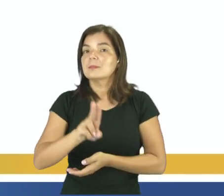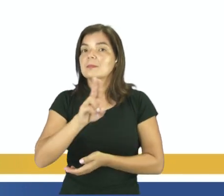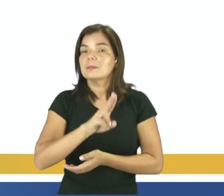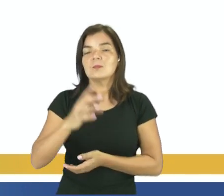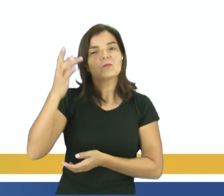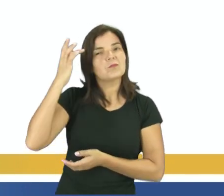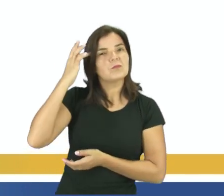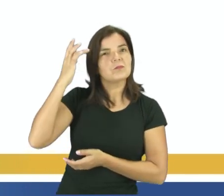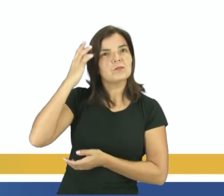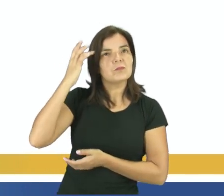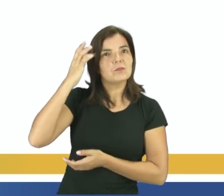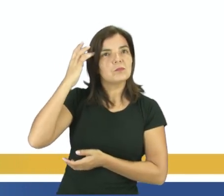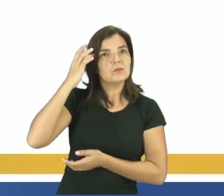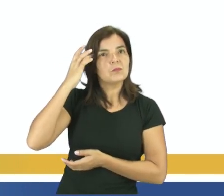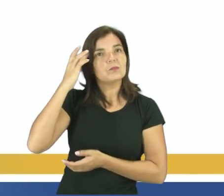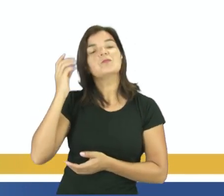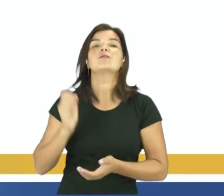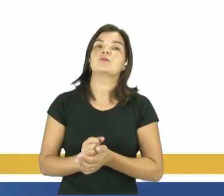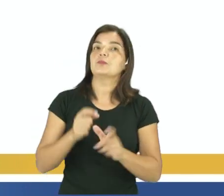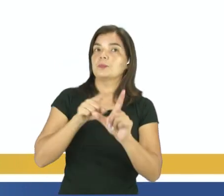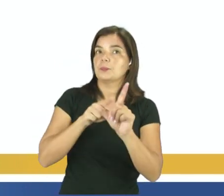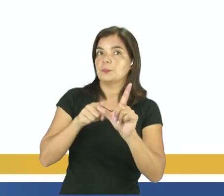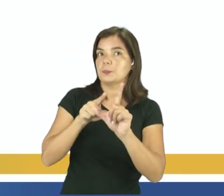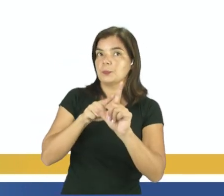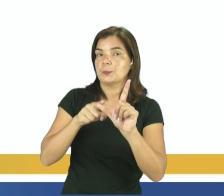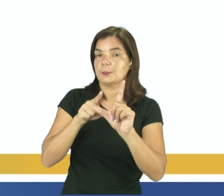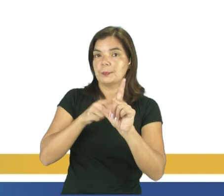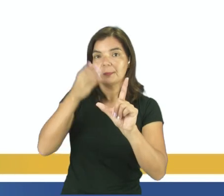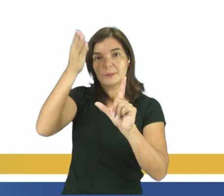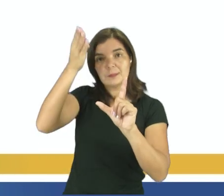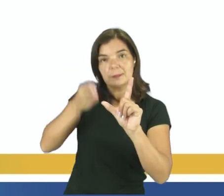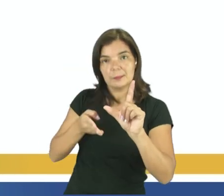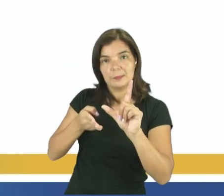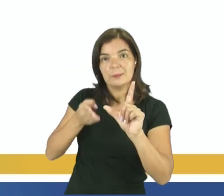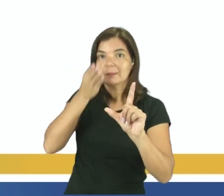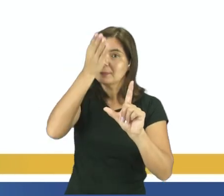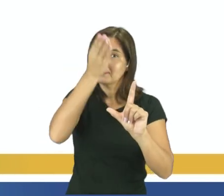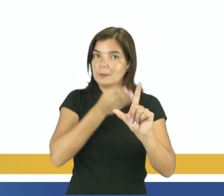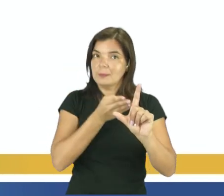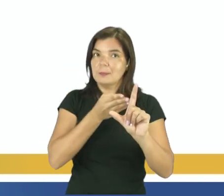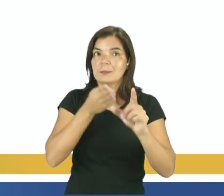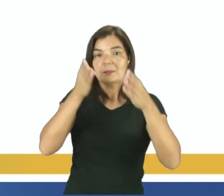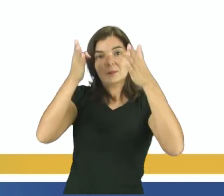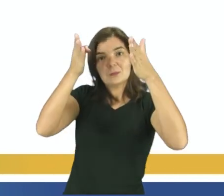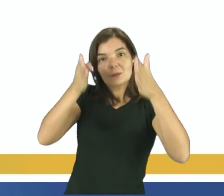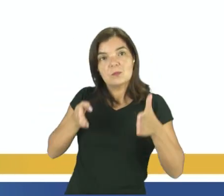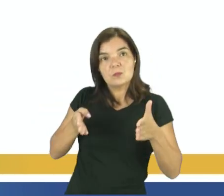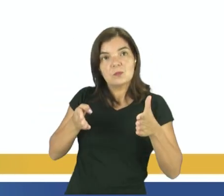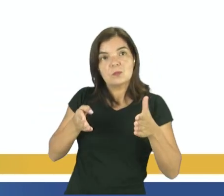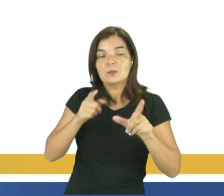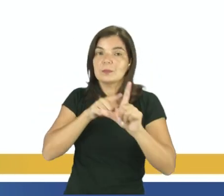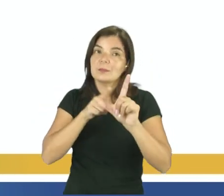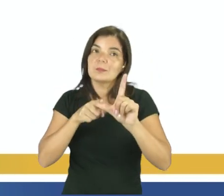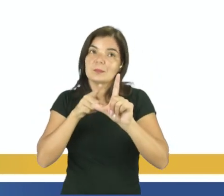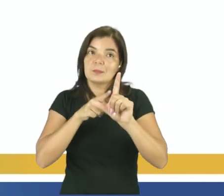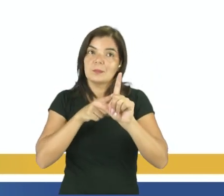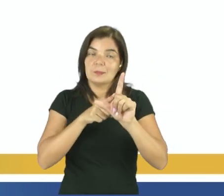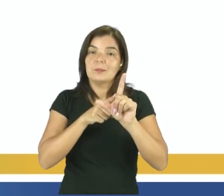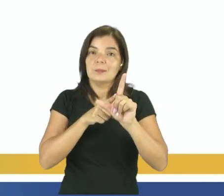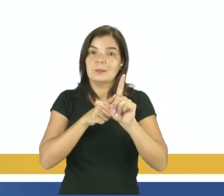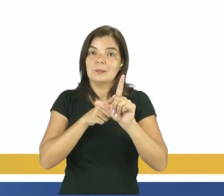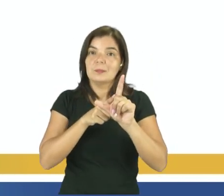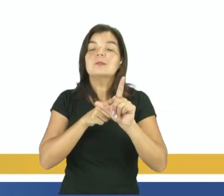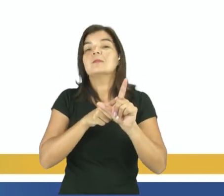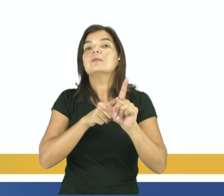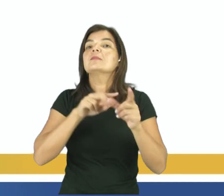nossa intuição. Esse ângulo aqui, ó, como essa reta é paralela a essa, este ângulo aqui é congruente a